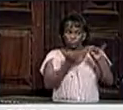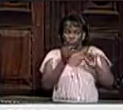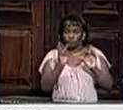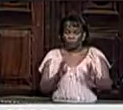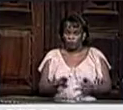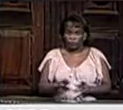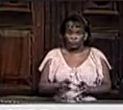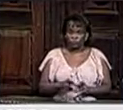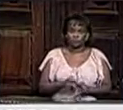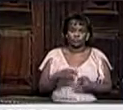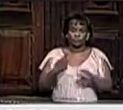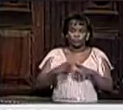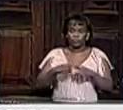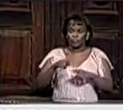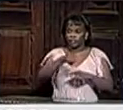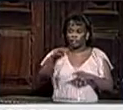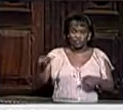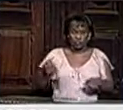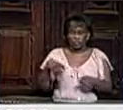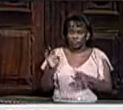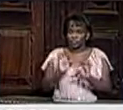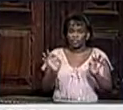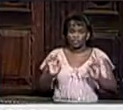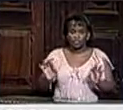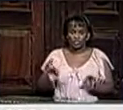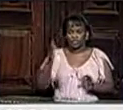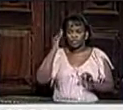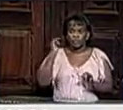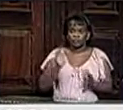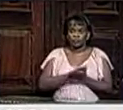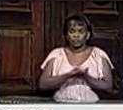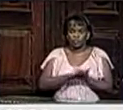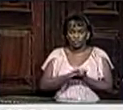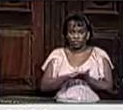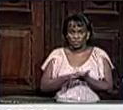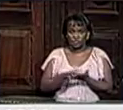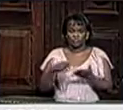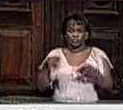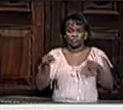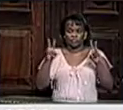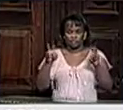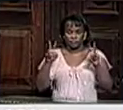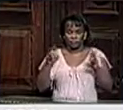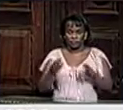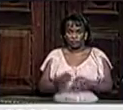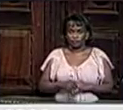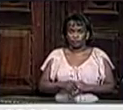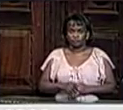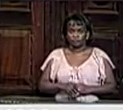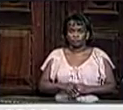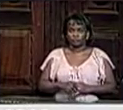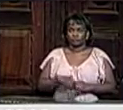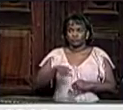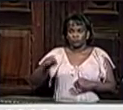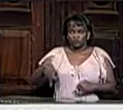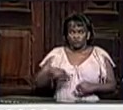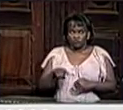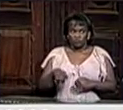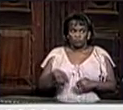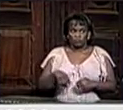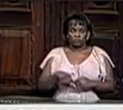Excelência, porque nenhum de nós conhece nada sobre esse tema, como